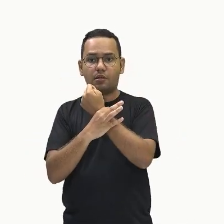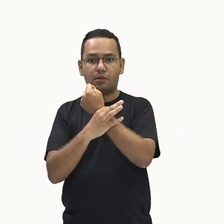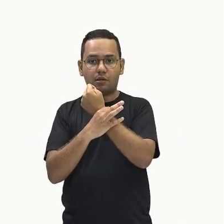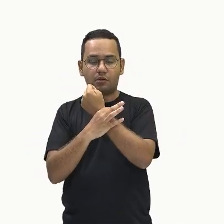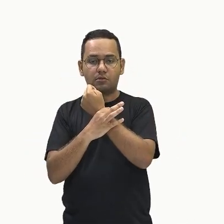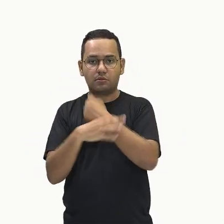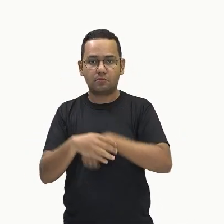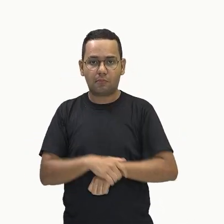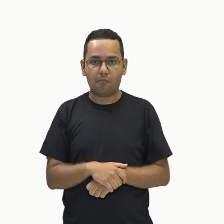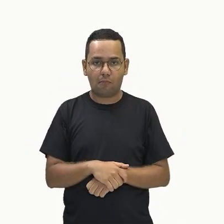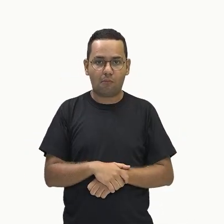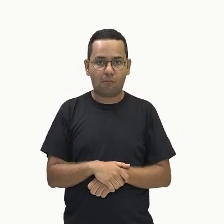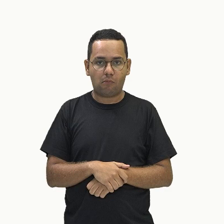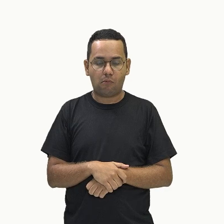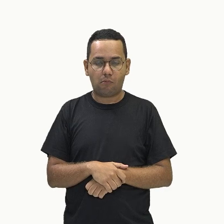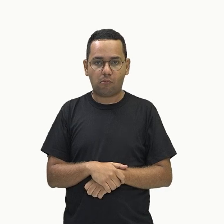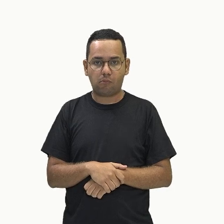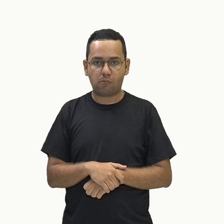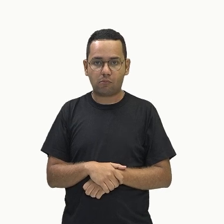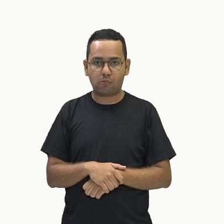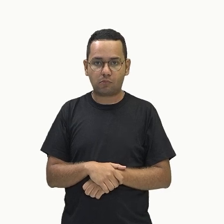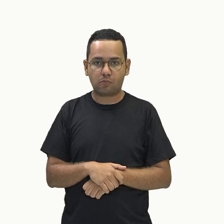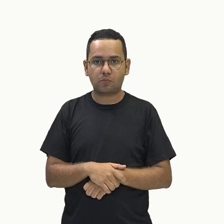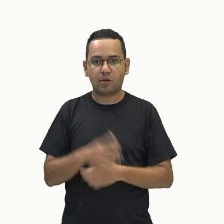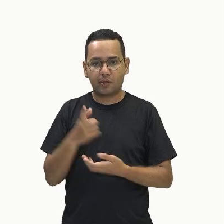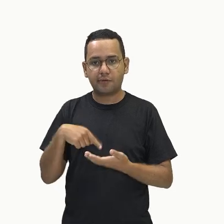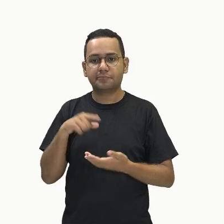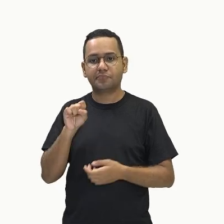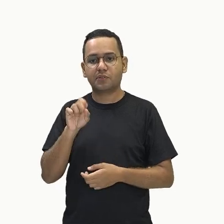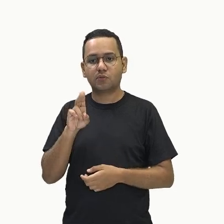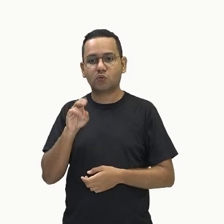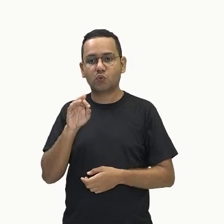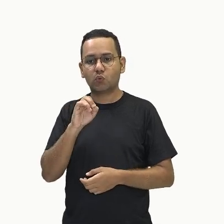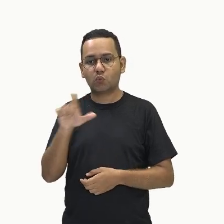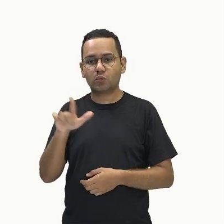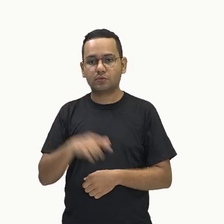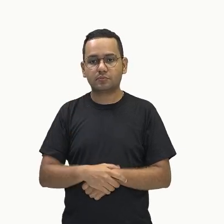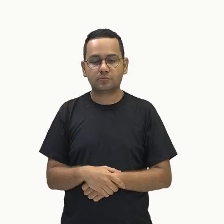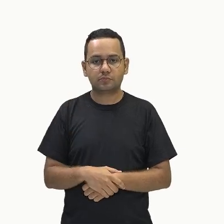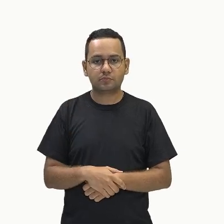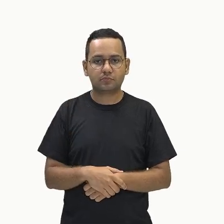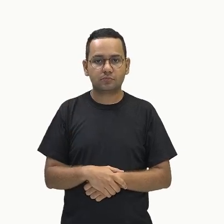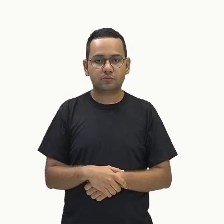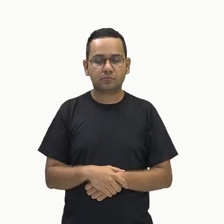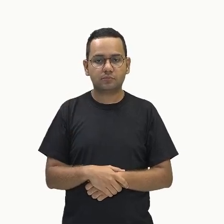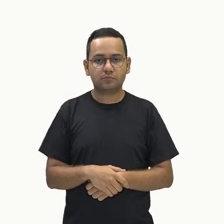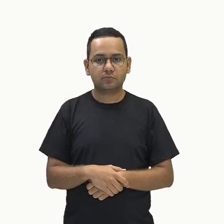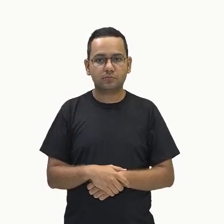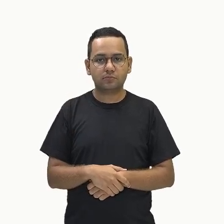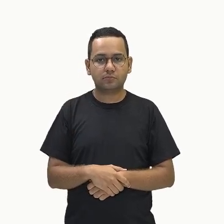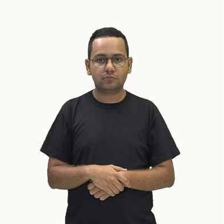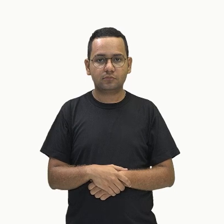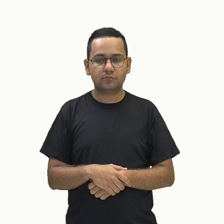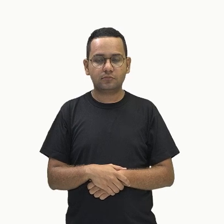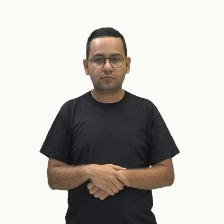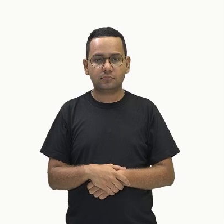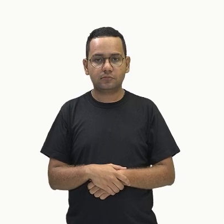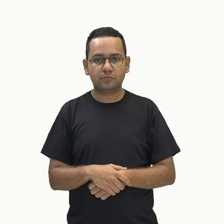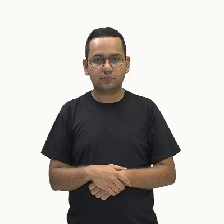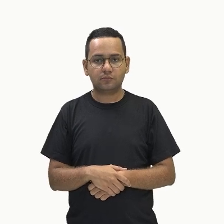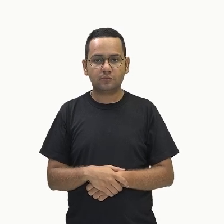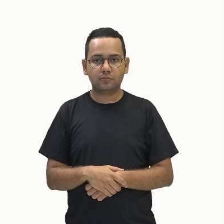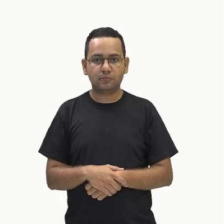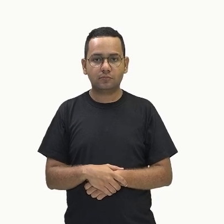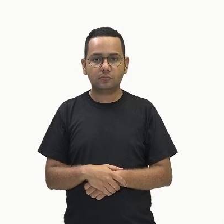caixa craniana, é o osso sutural. Contando mais didaticamente, nós contamos apenas